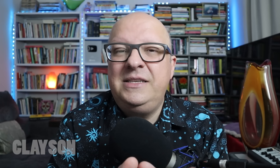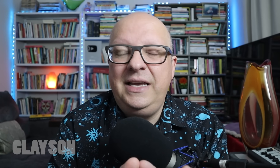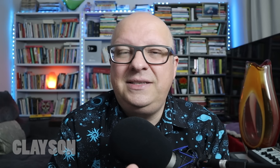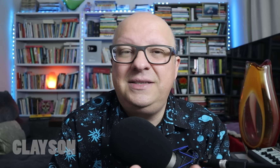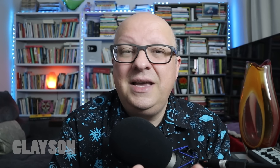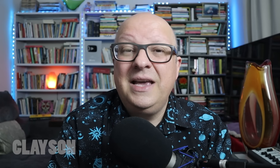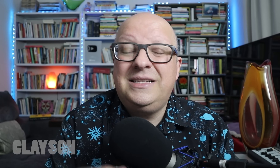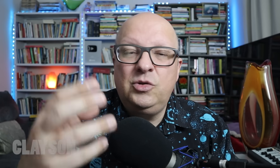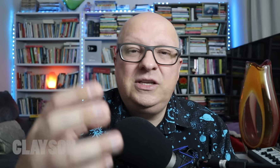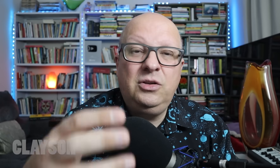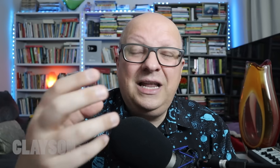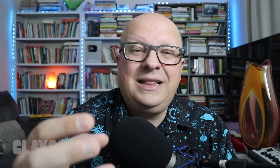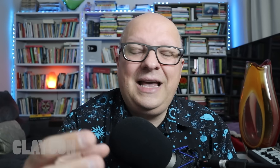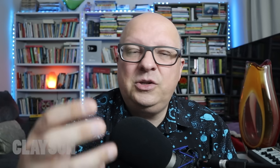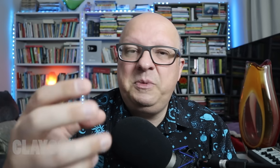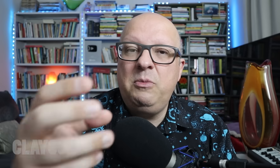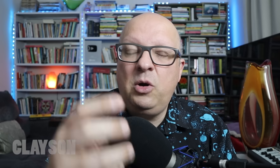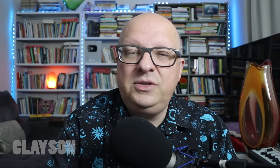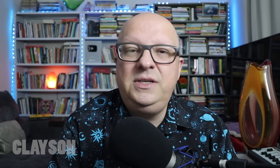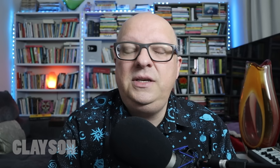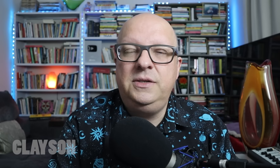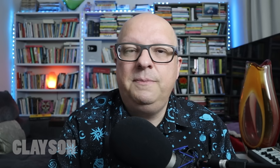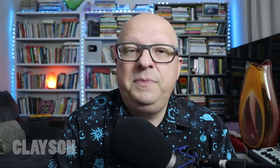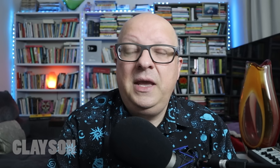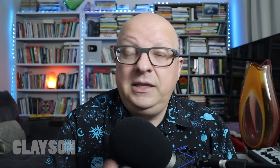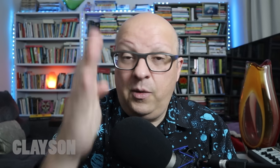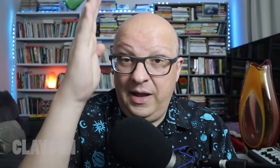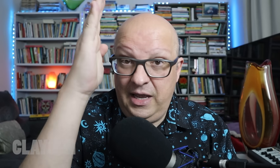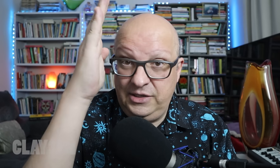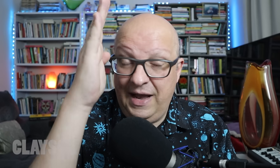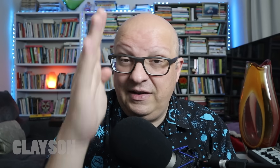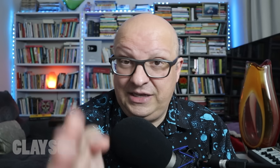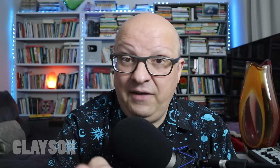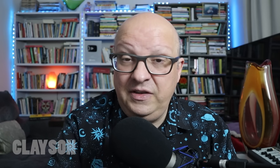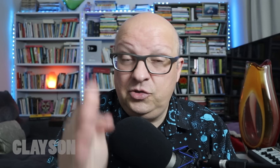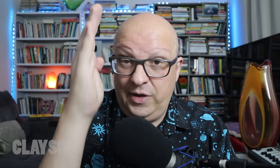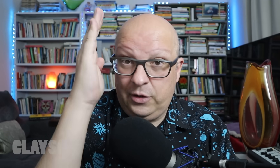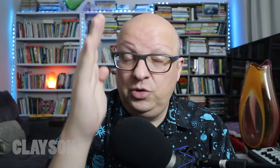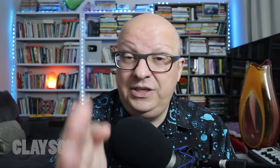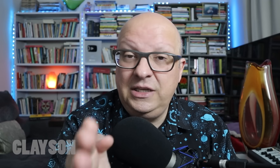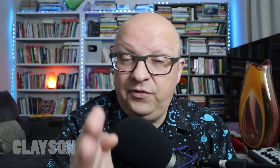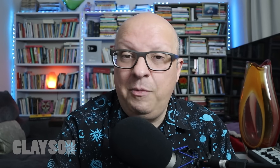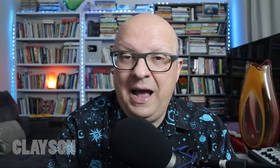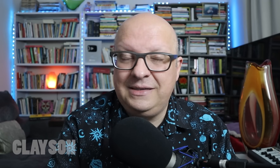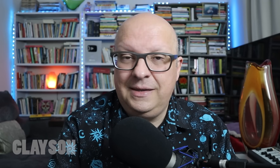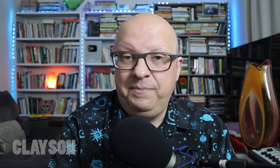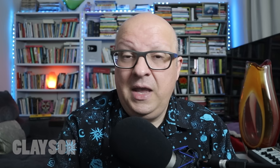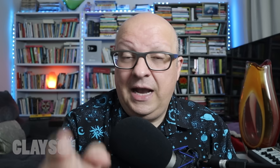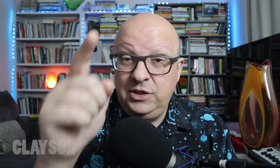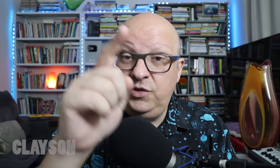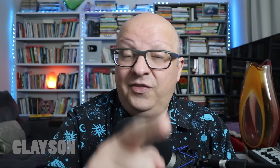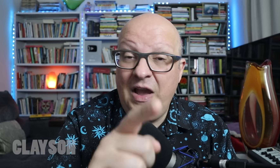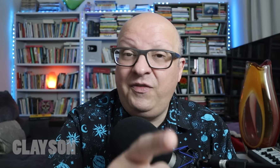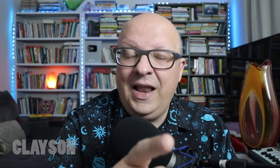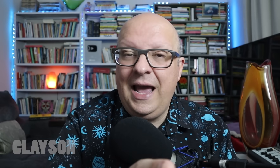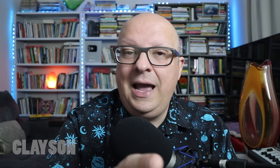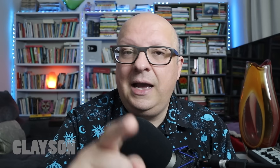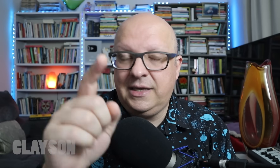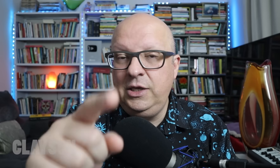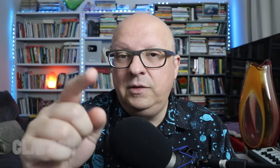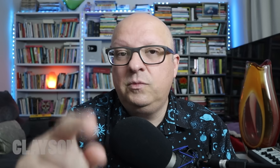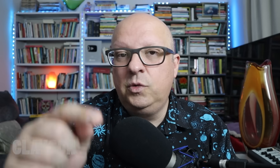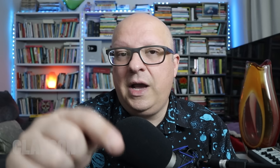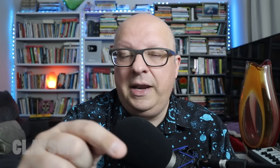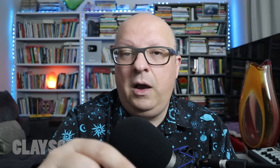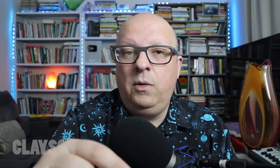crimes esses que estão sendo delatados pelo Mauro Cid Então já já aviso é cortina de fumaça a gente vai falar